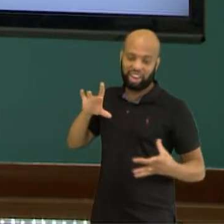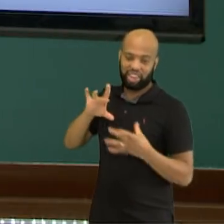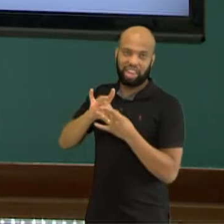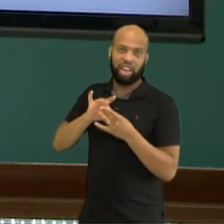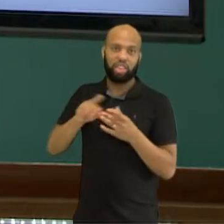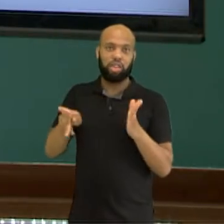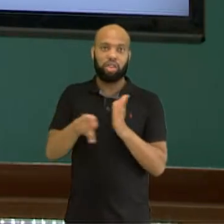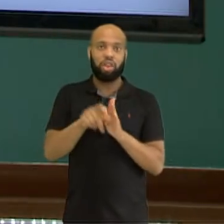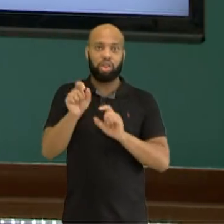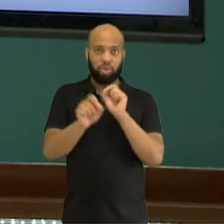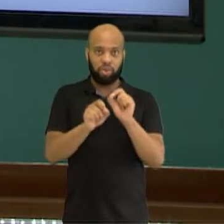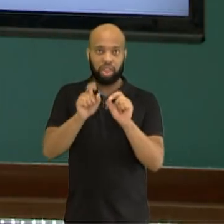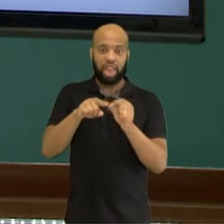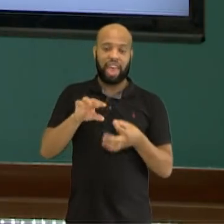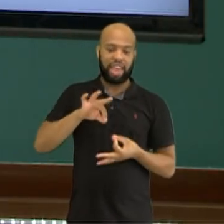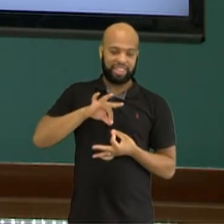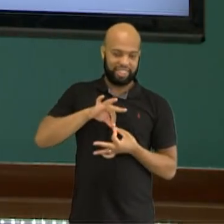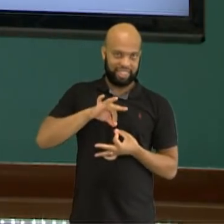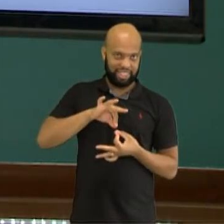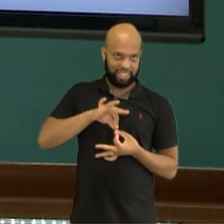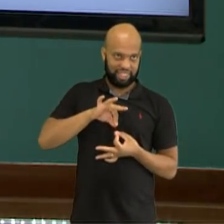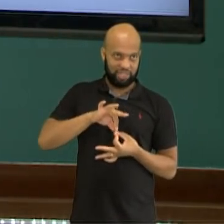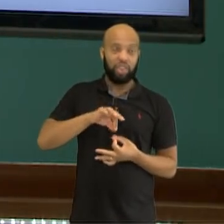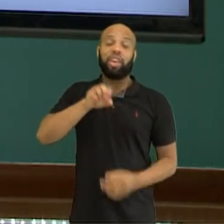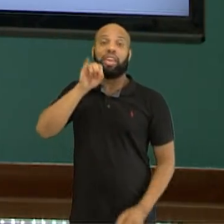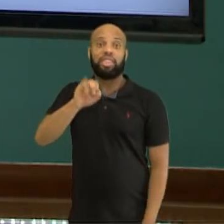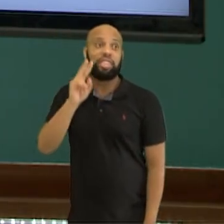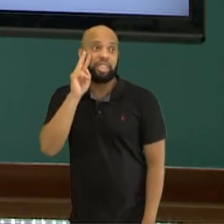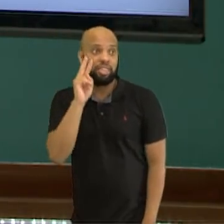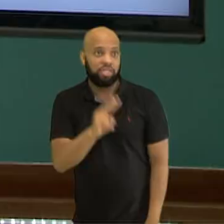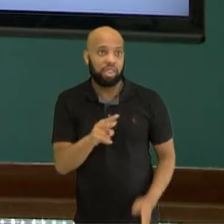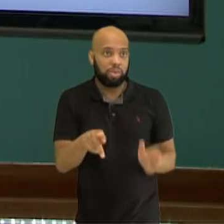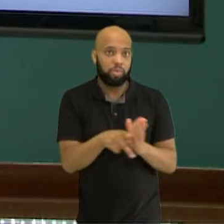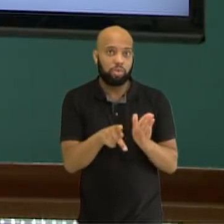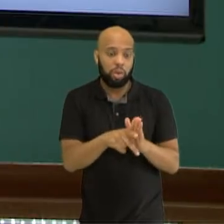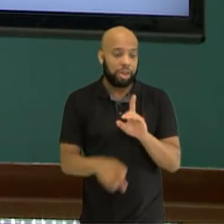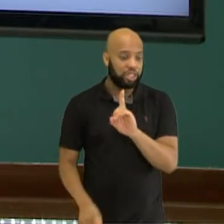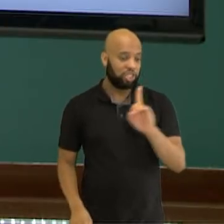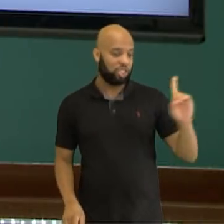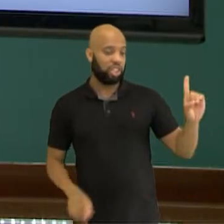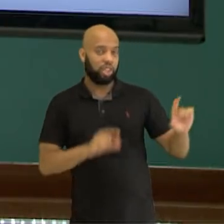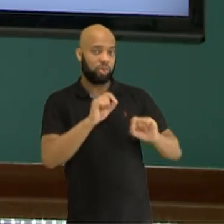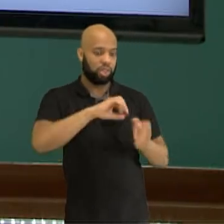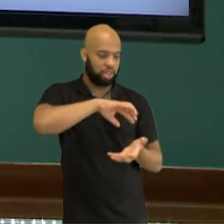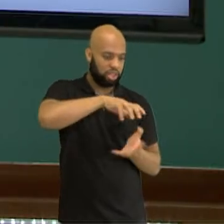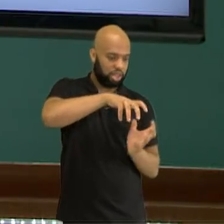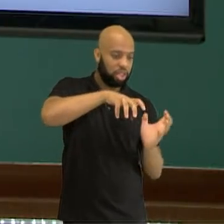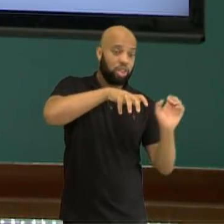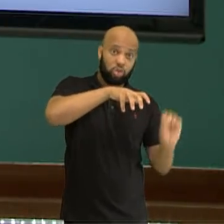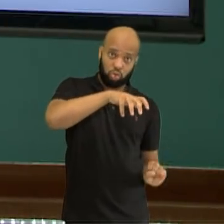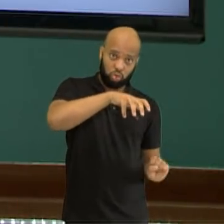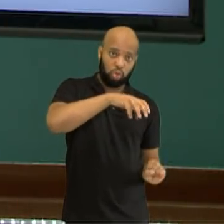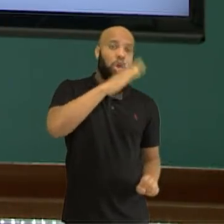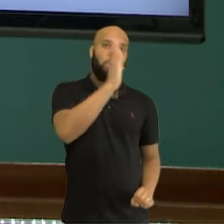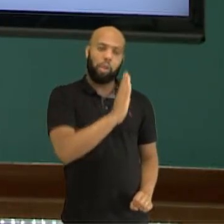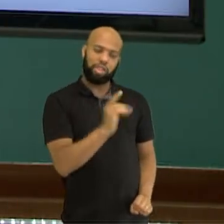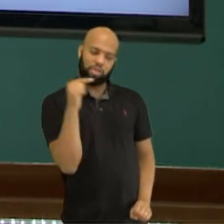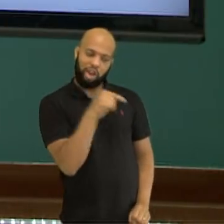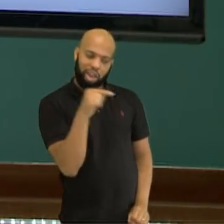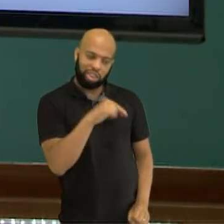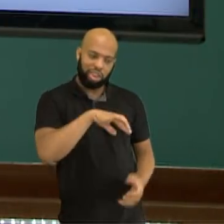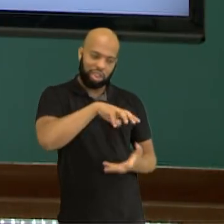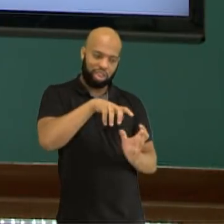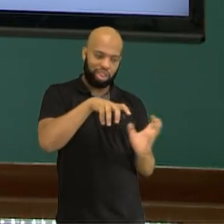signos. Se a gente observar com a imagem da direita, é o hemisfério sul, onde nós vivemos. O Brasil fica, a